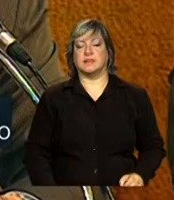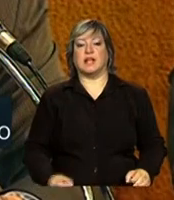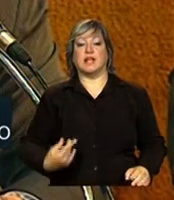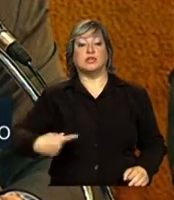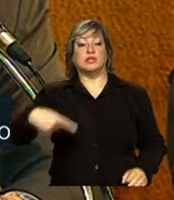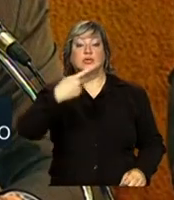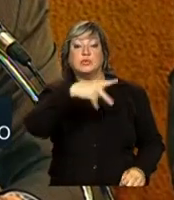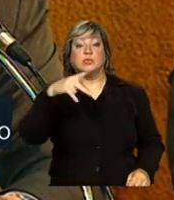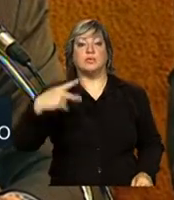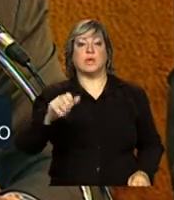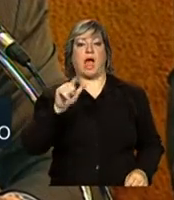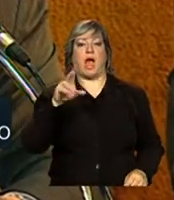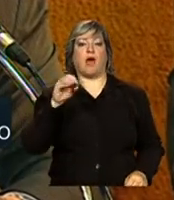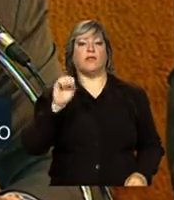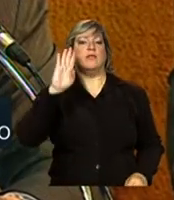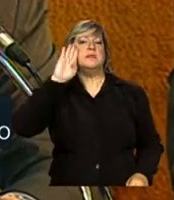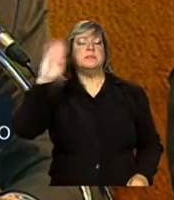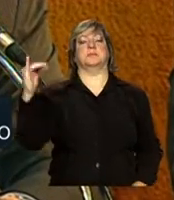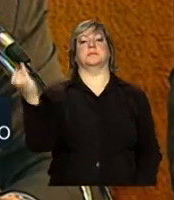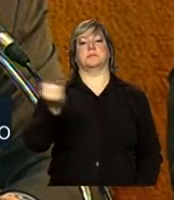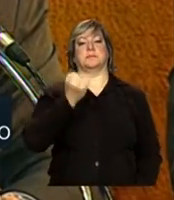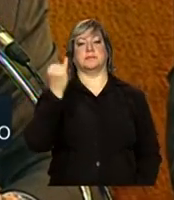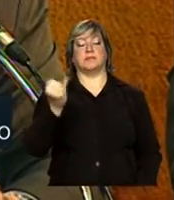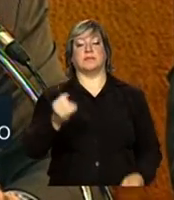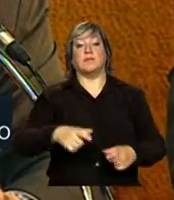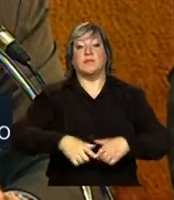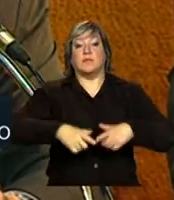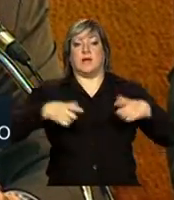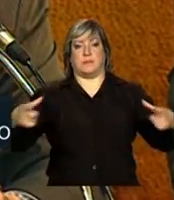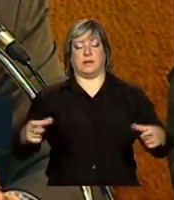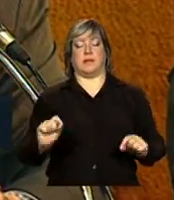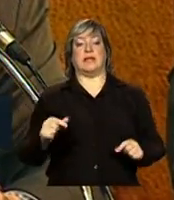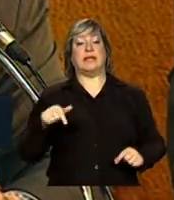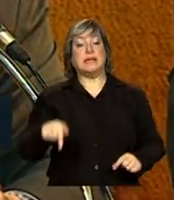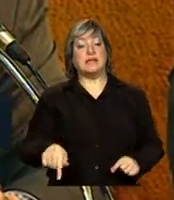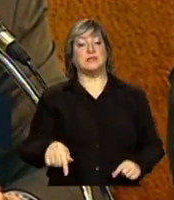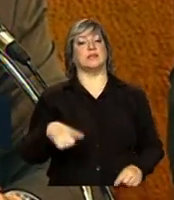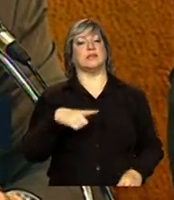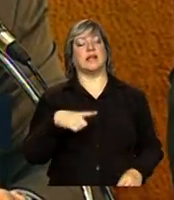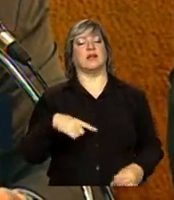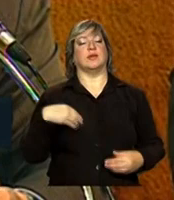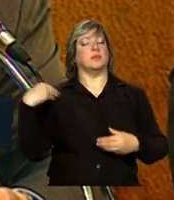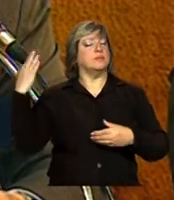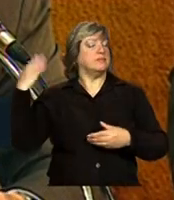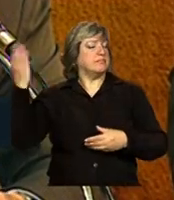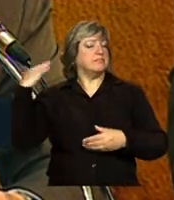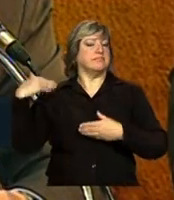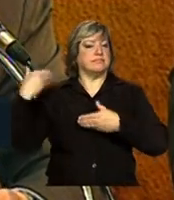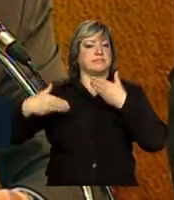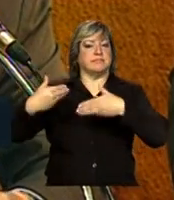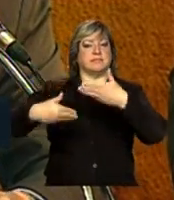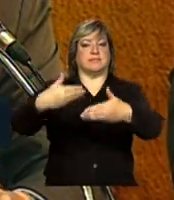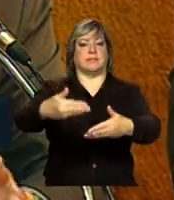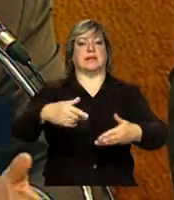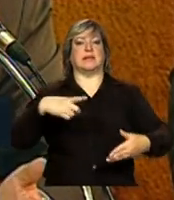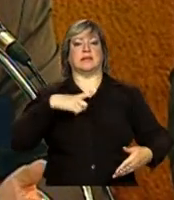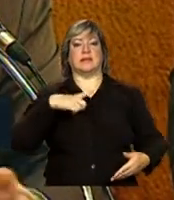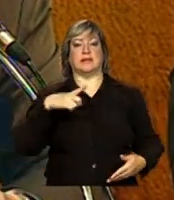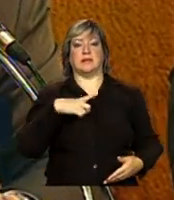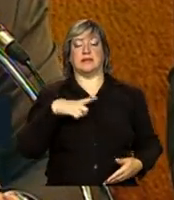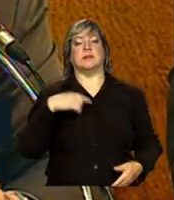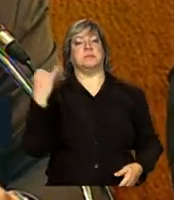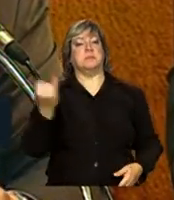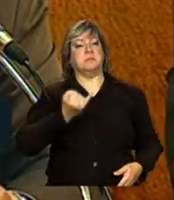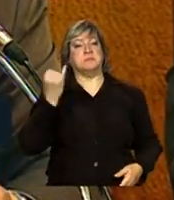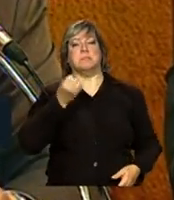finalidades essenciais de forma Ampla Essa tem sido uma trajetória eh praticamente inevitável